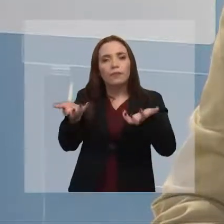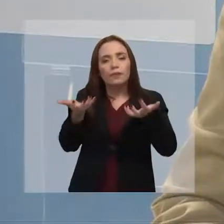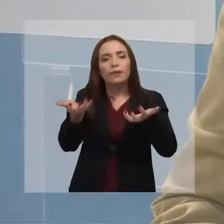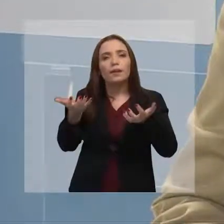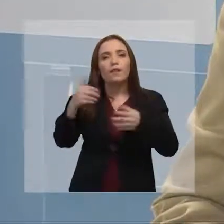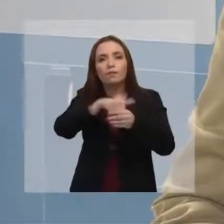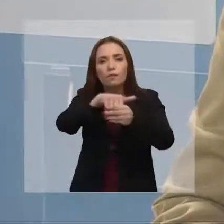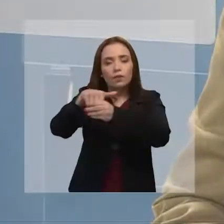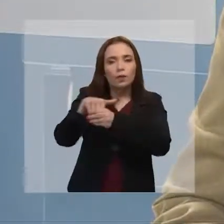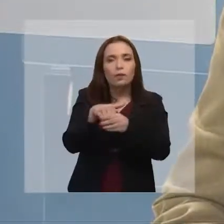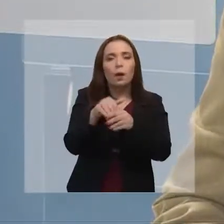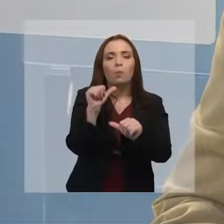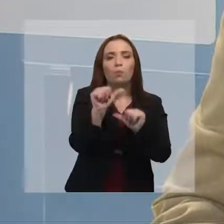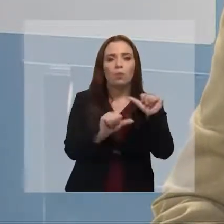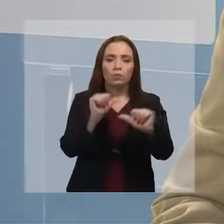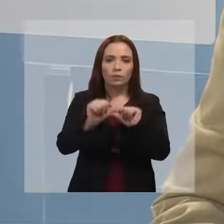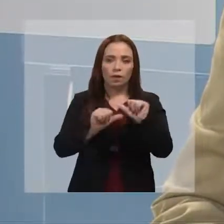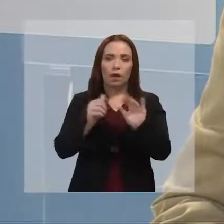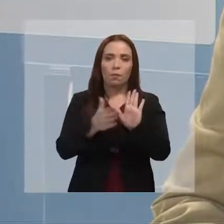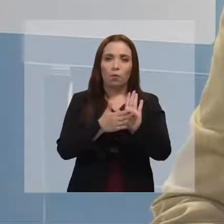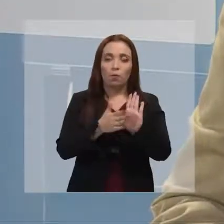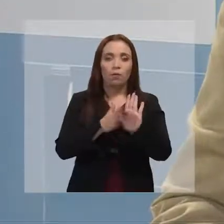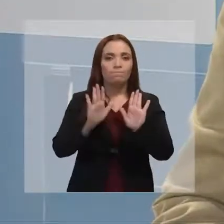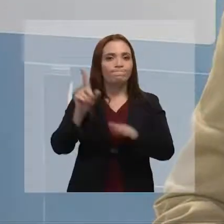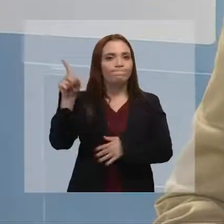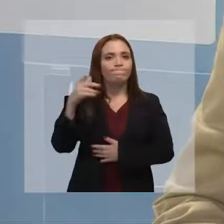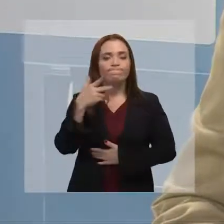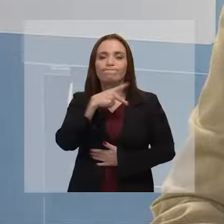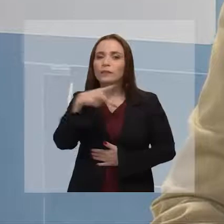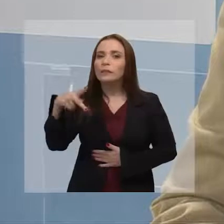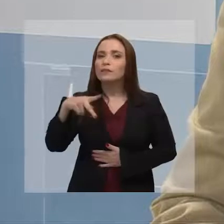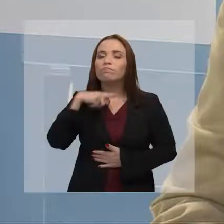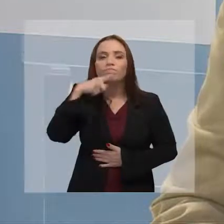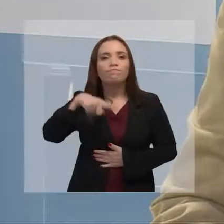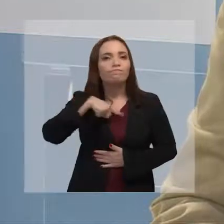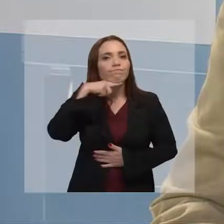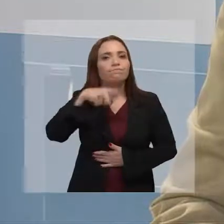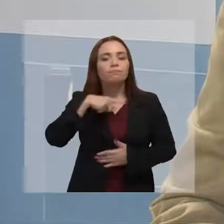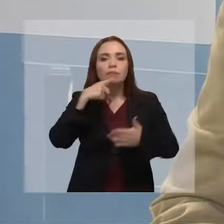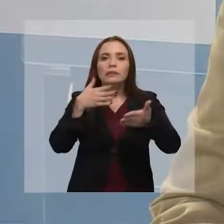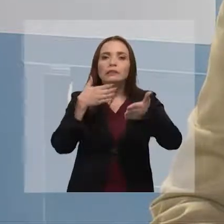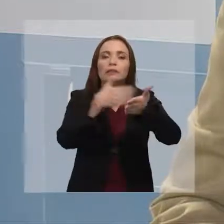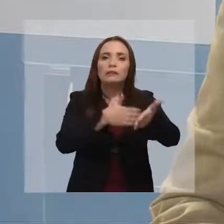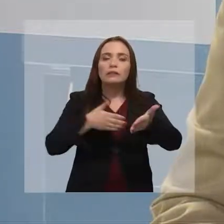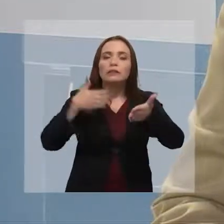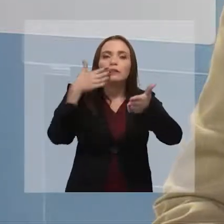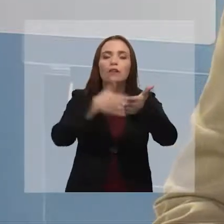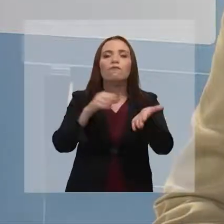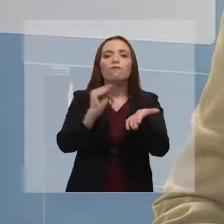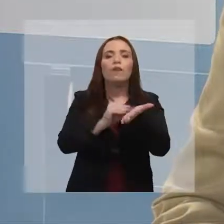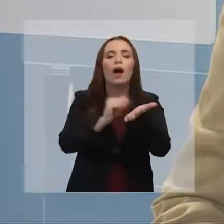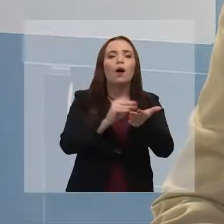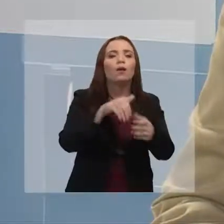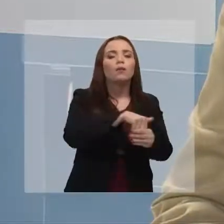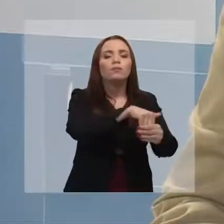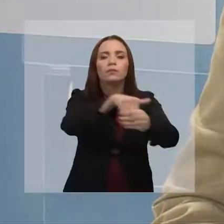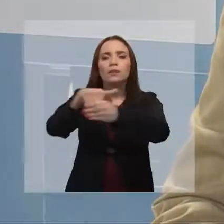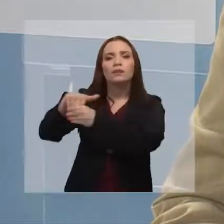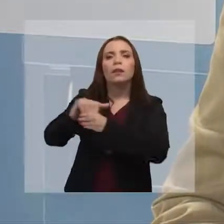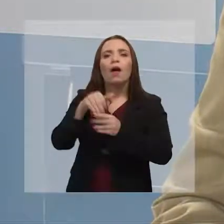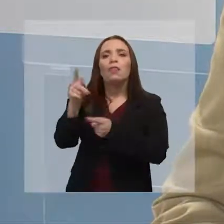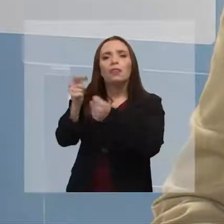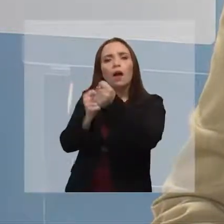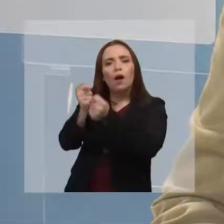encaminhar reformas. O governo não está avançando muito ou não conseguiu o método ideal